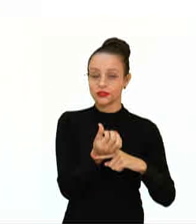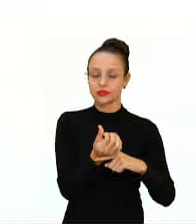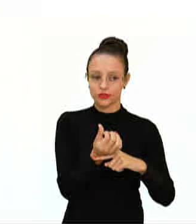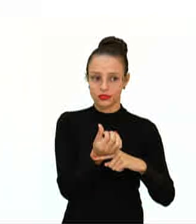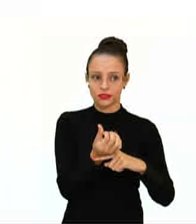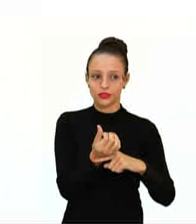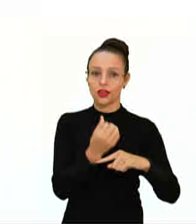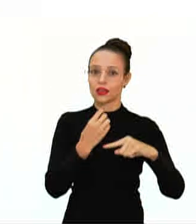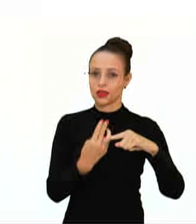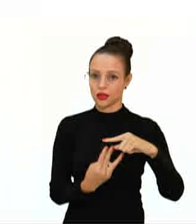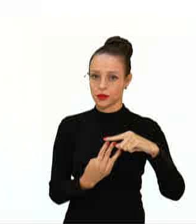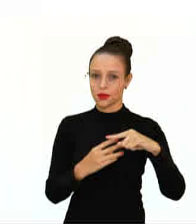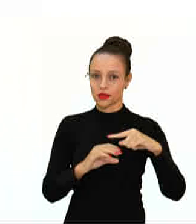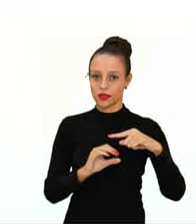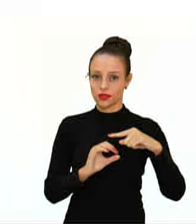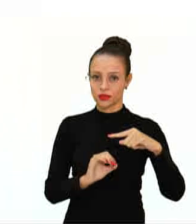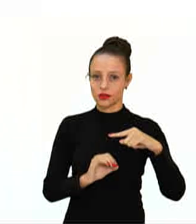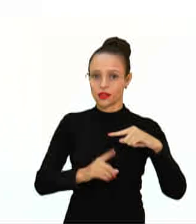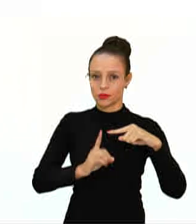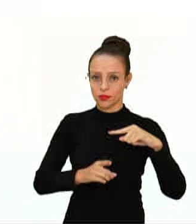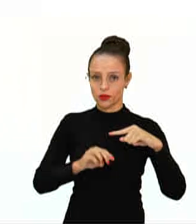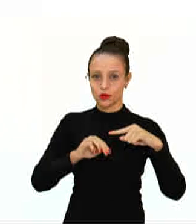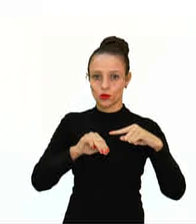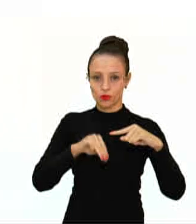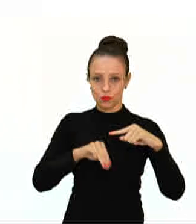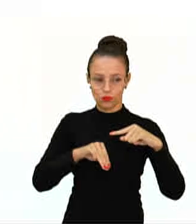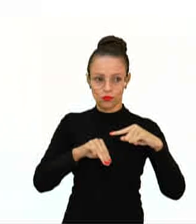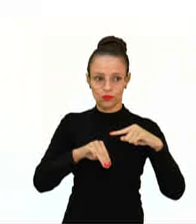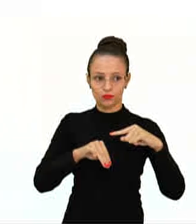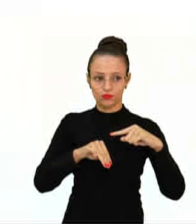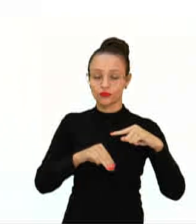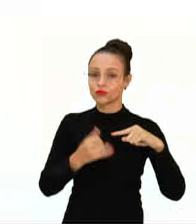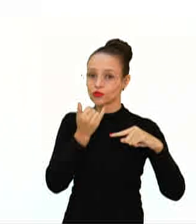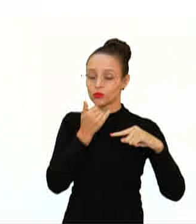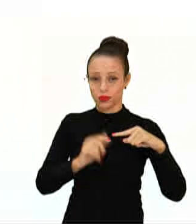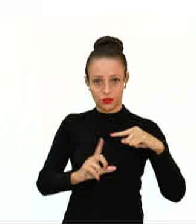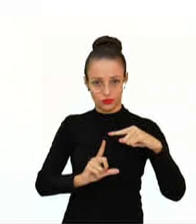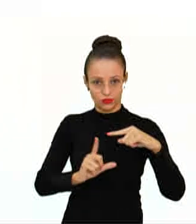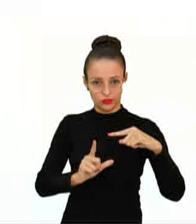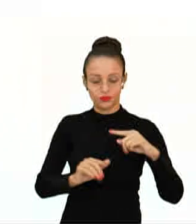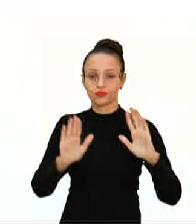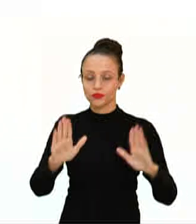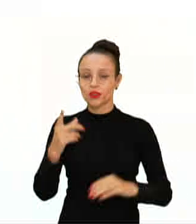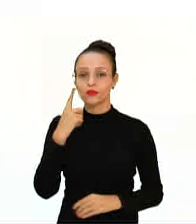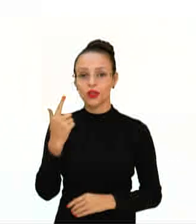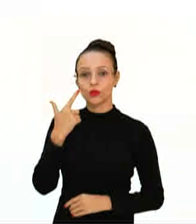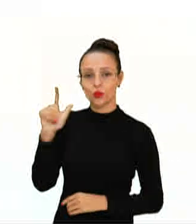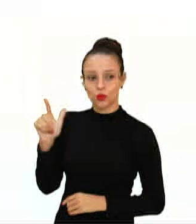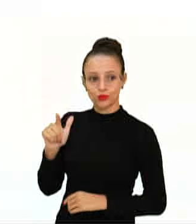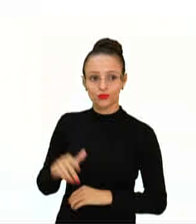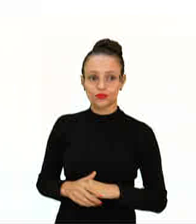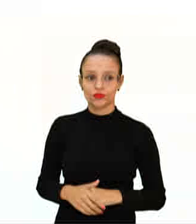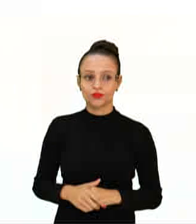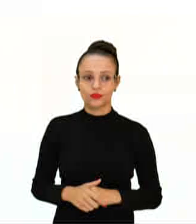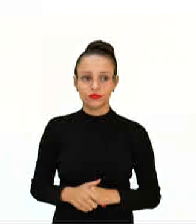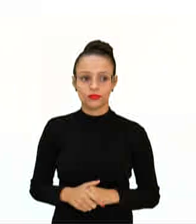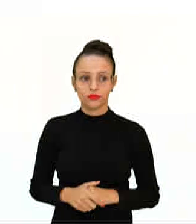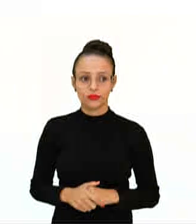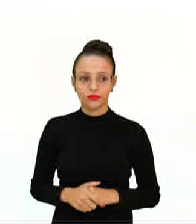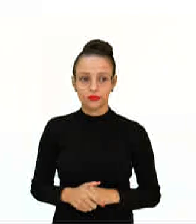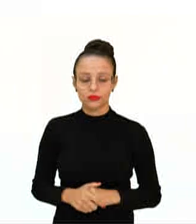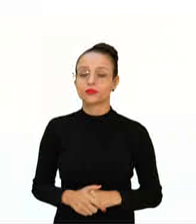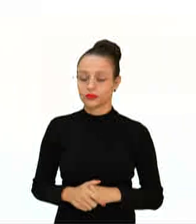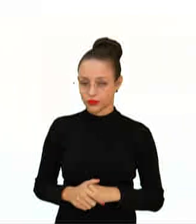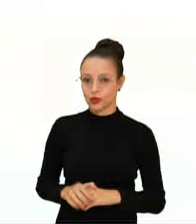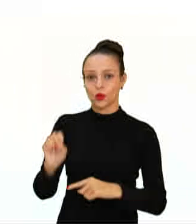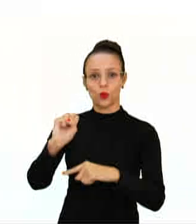Pedro, está para 30 mil, que é o volume da dele. Agora, vamos ver a do Antônio. Eu não sei, ele